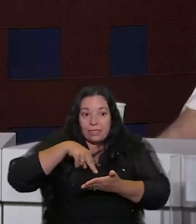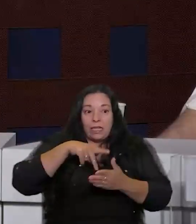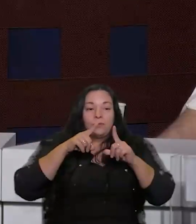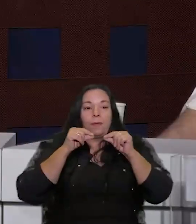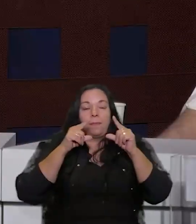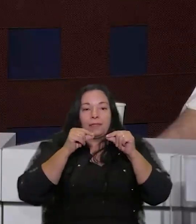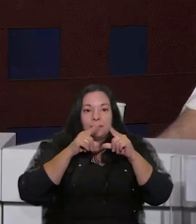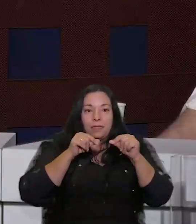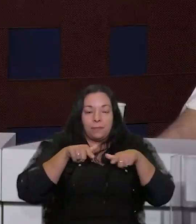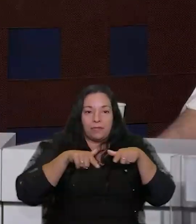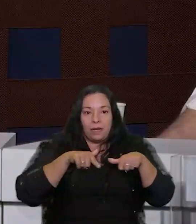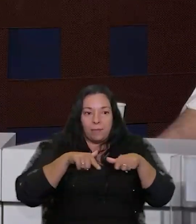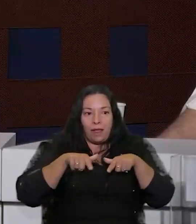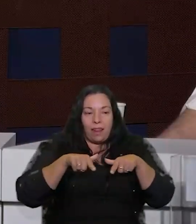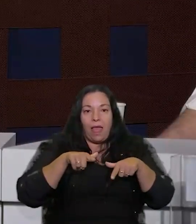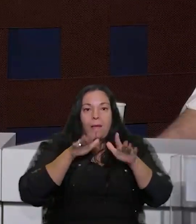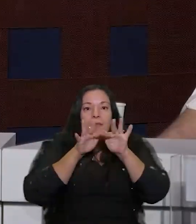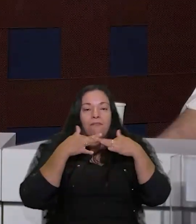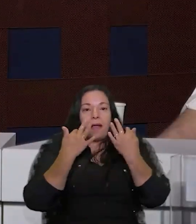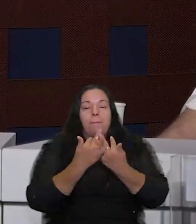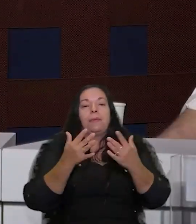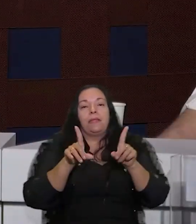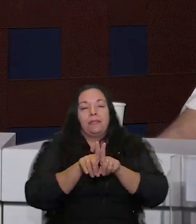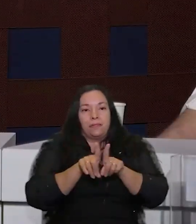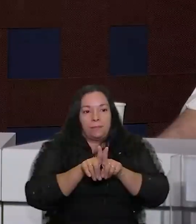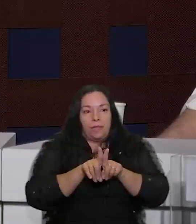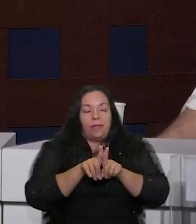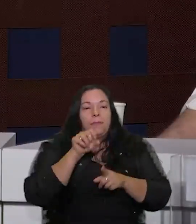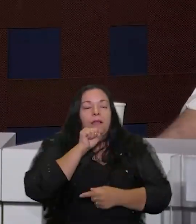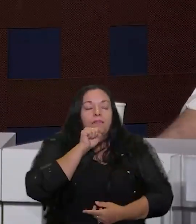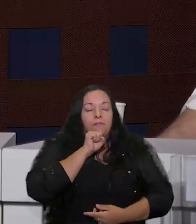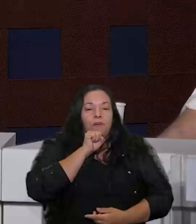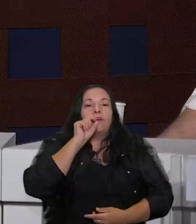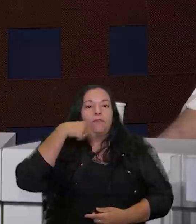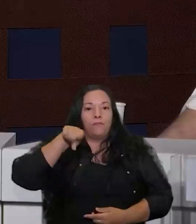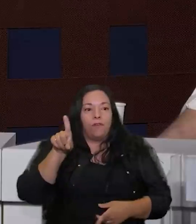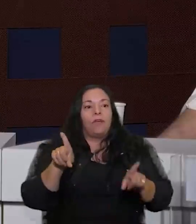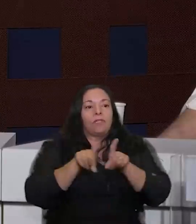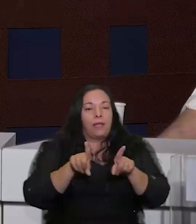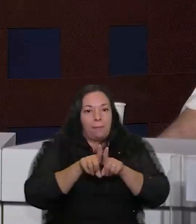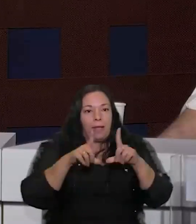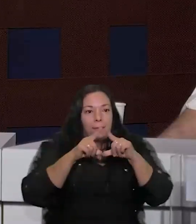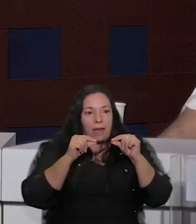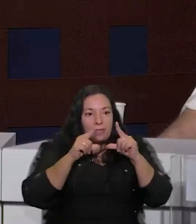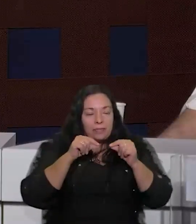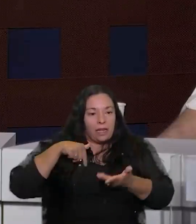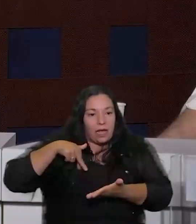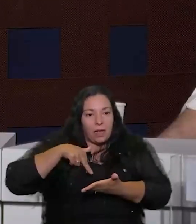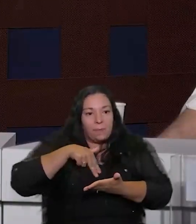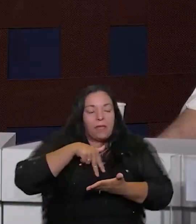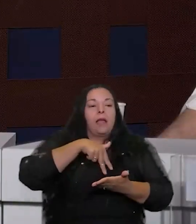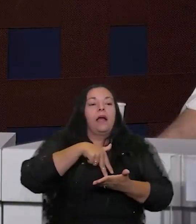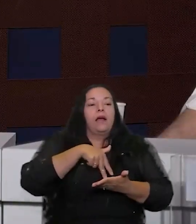para trabalhar. A minha família materna também, minha avó foi também para Brasília caminhando, saiu do